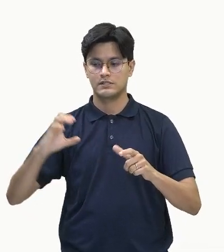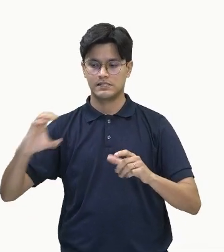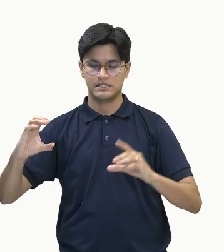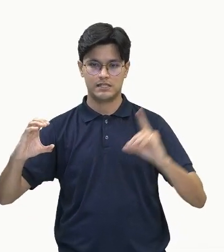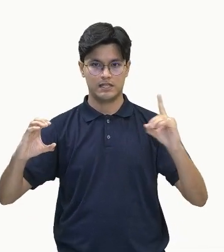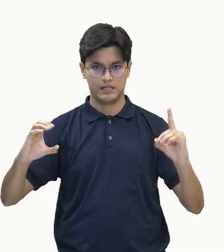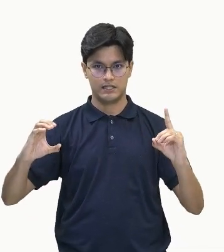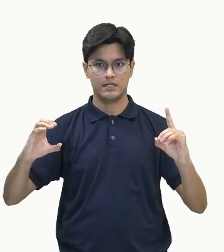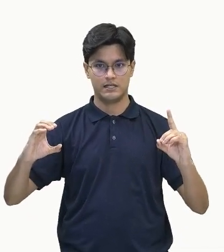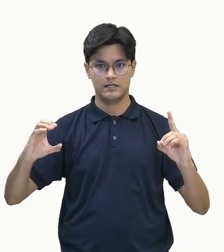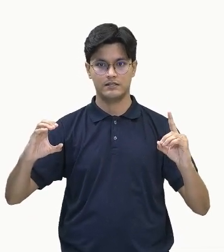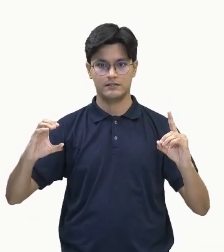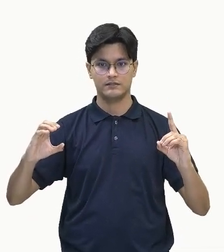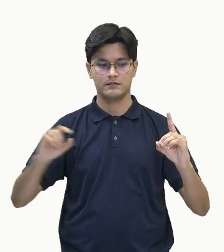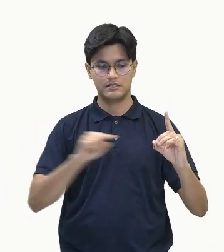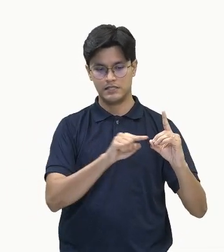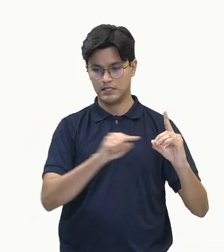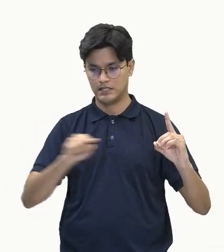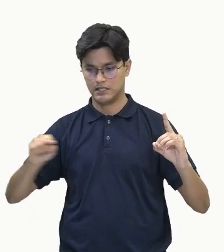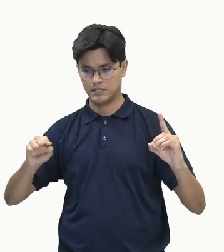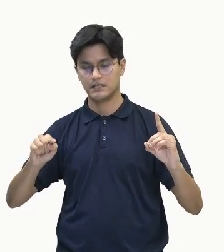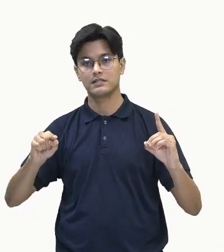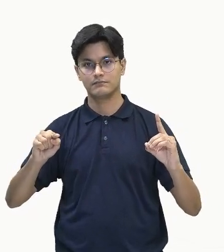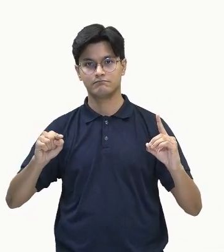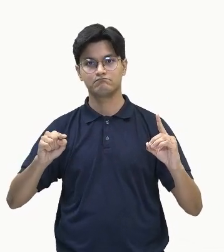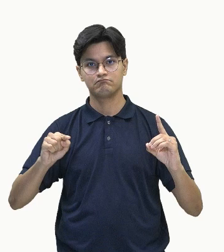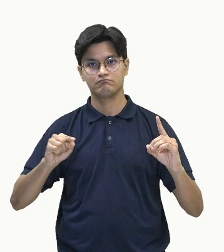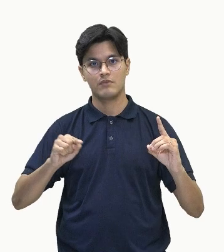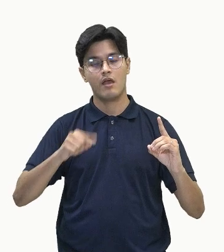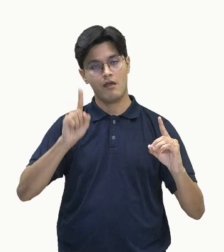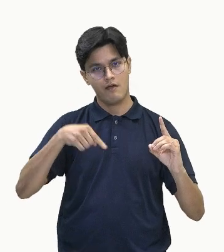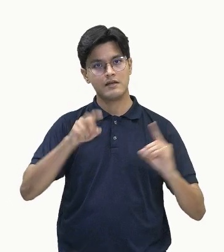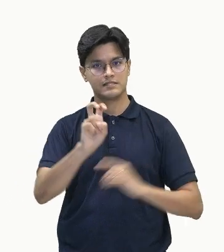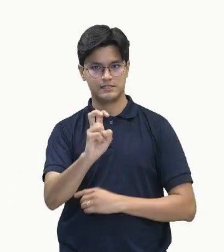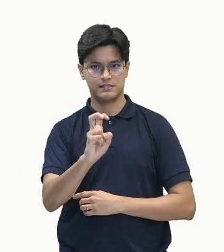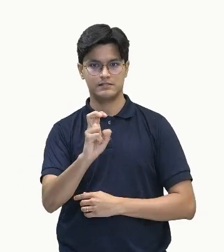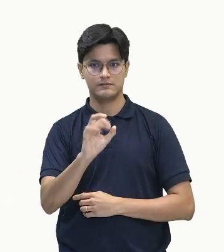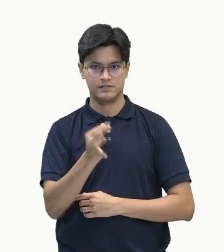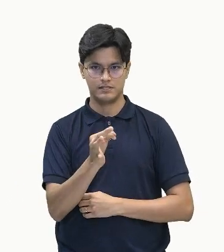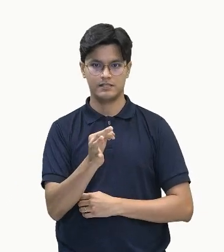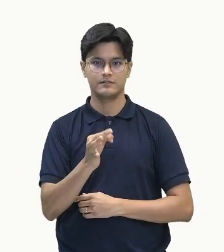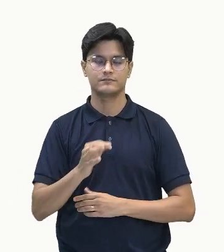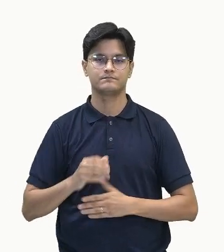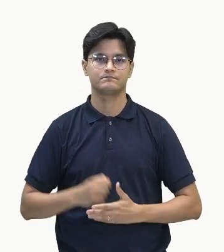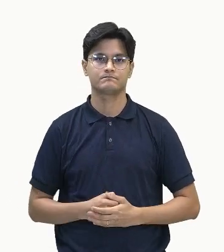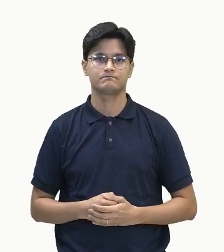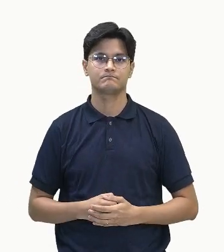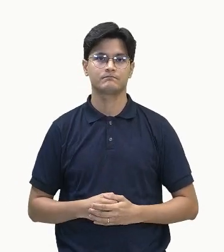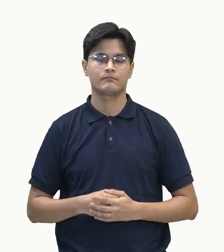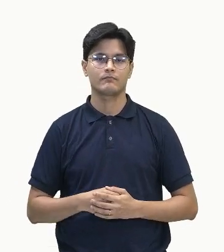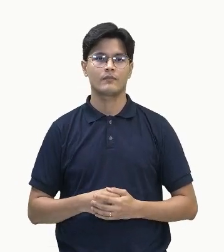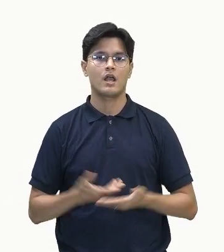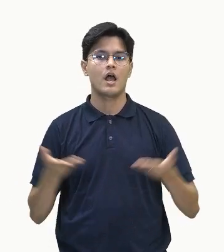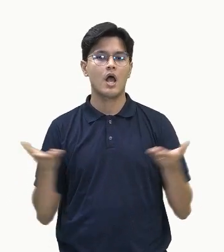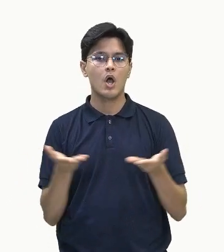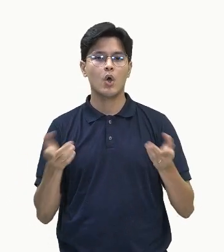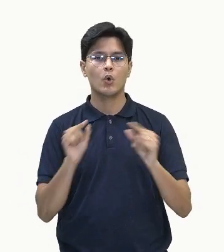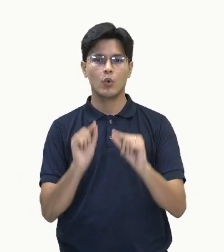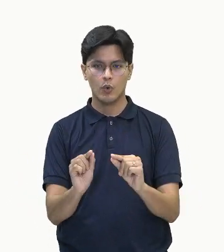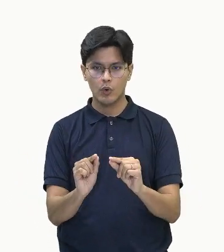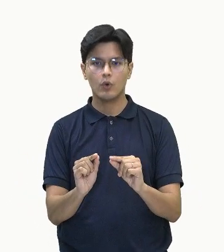vale 5 também. Tá legal? Mesma ideia agora a gente vai fazer para a parte